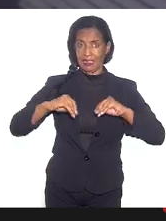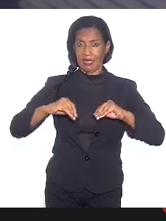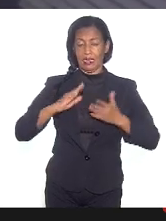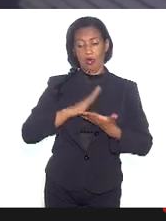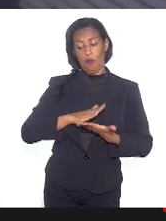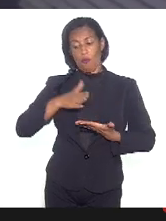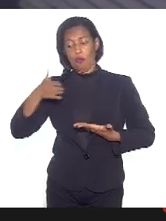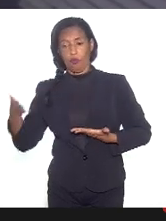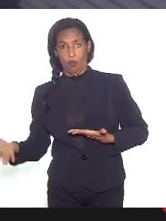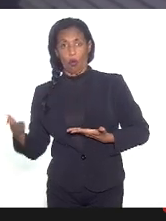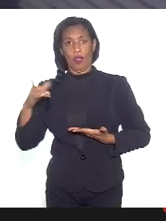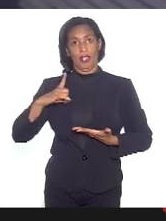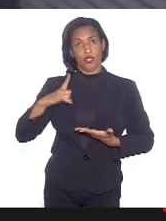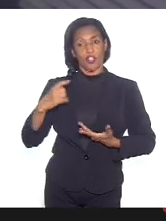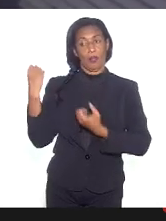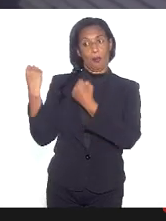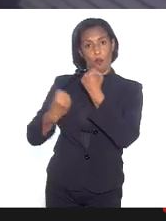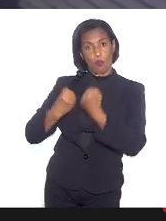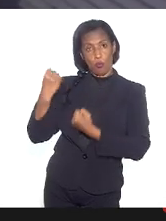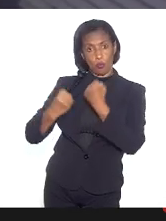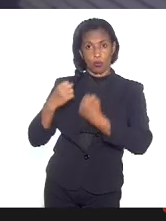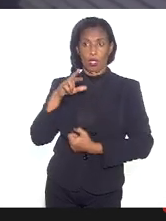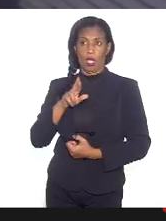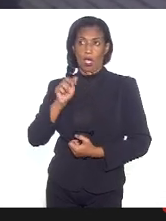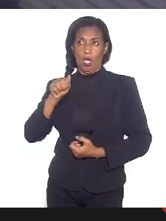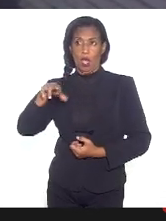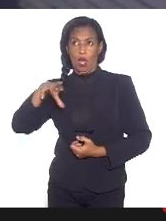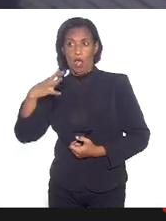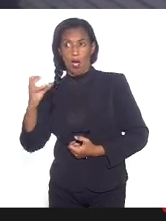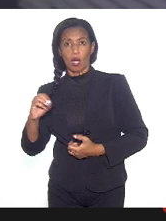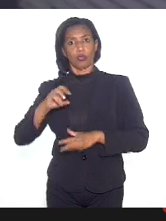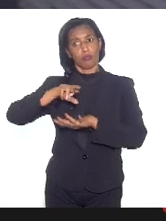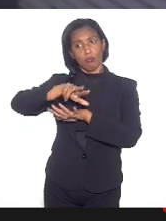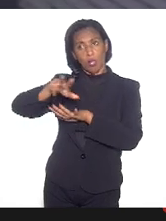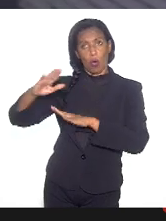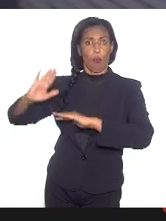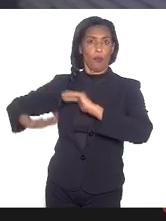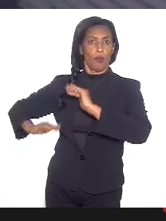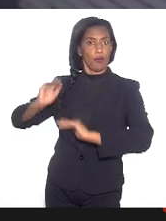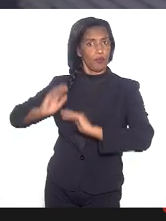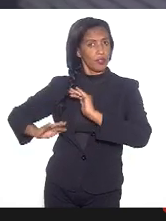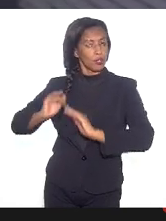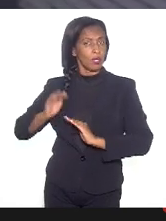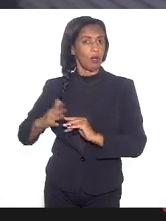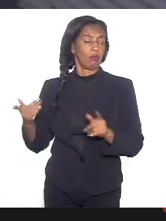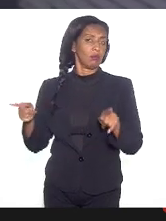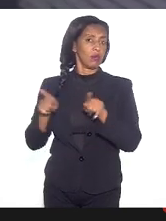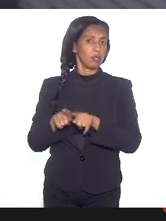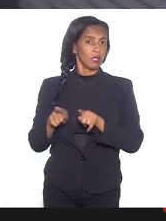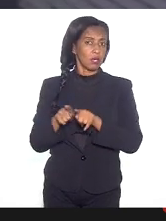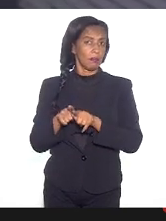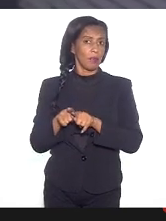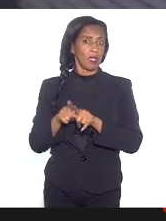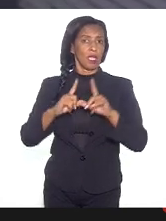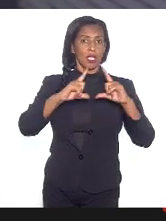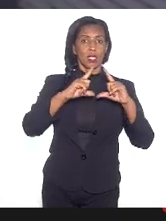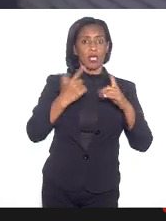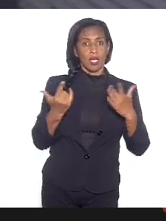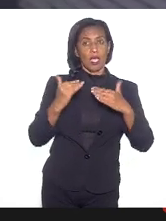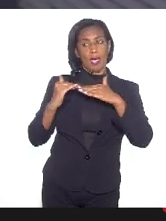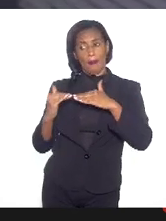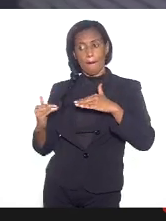de efetivo, de SAD, de rancho, de um monte de outras coisas, que faz com que esse efetivo seja um pouco maior